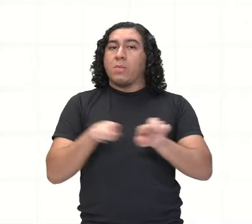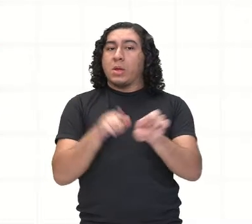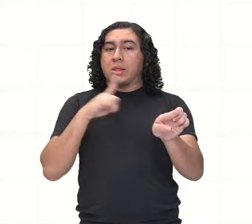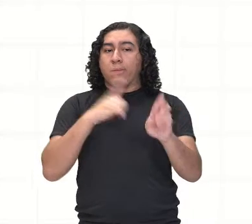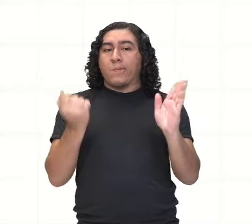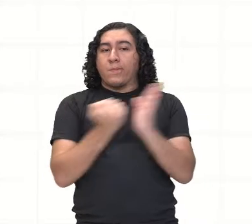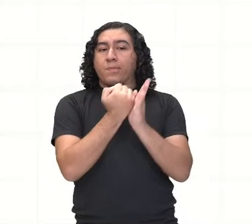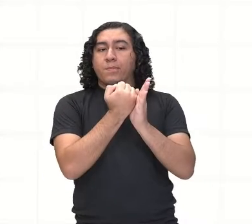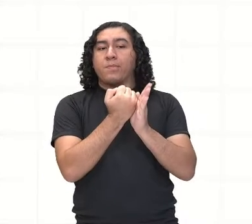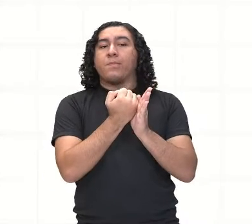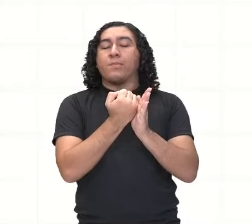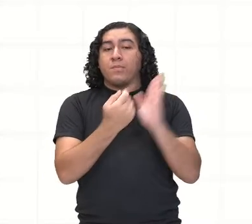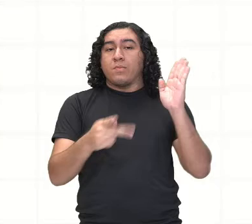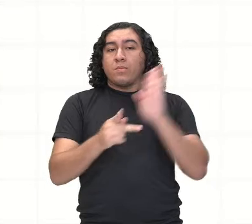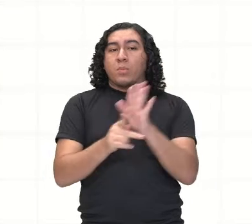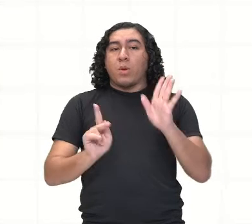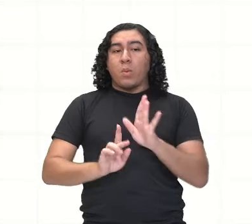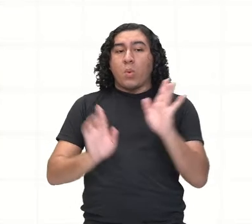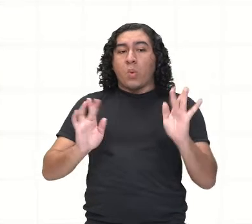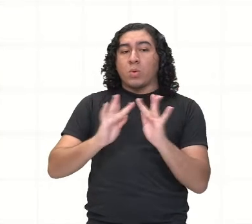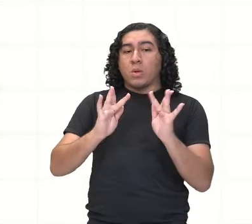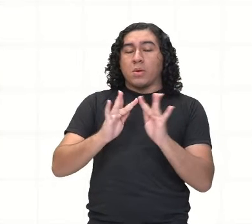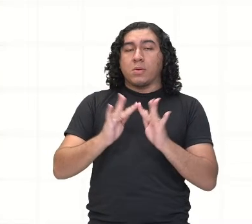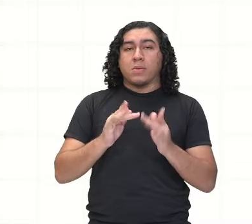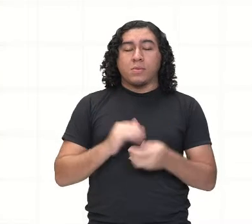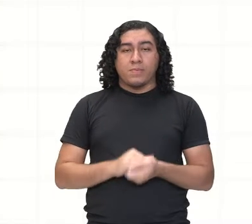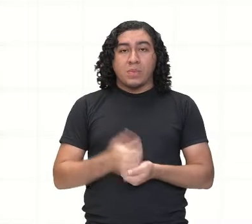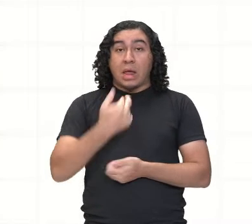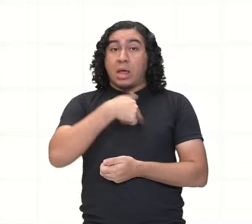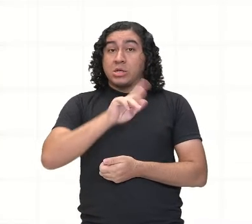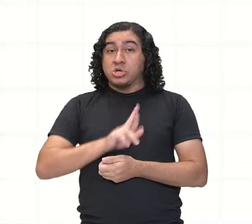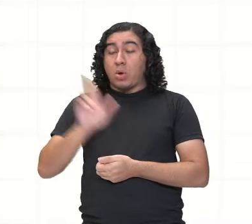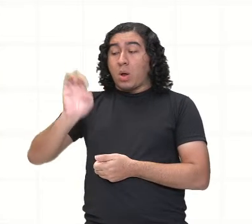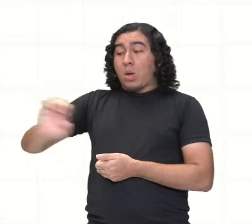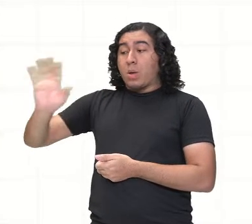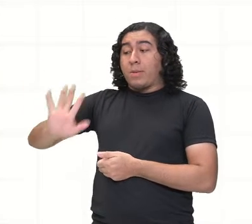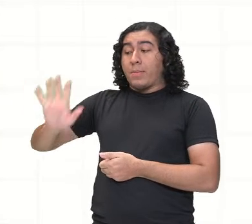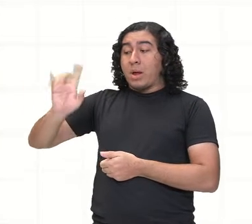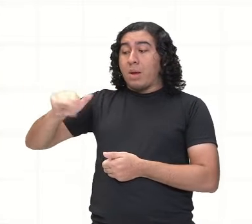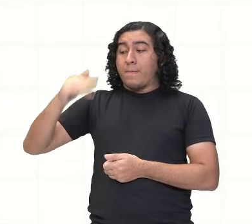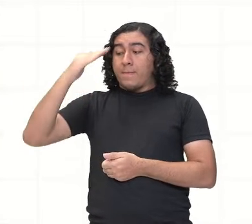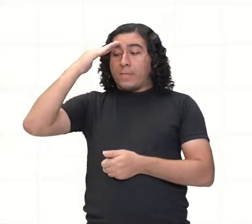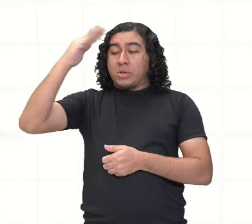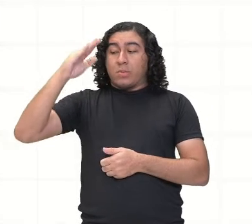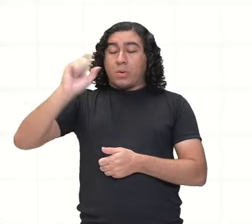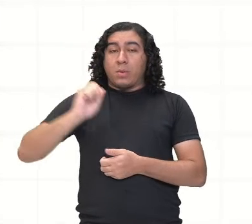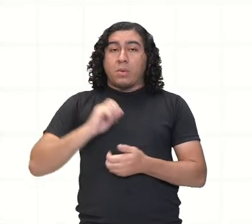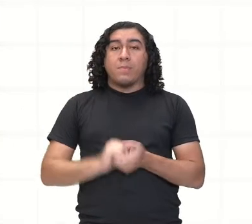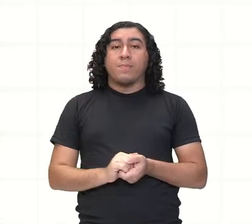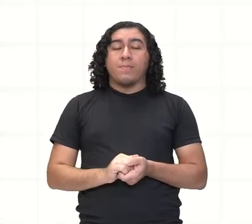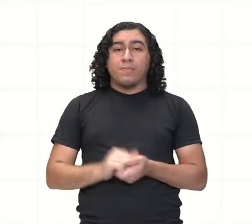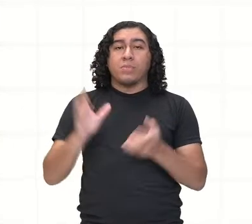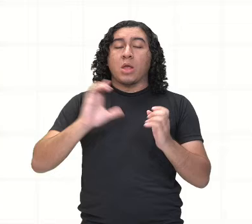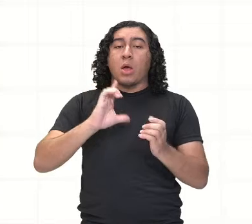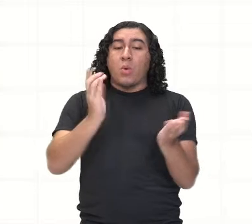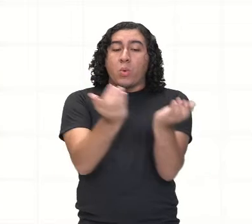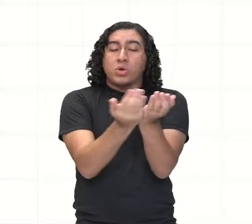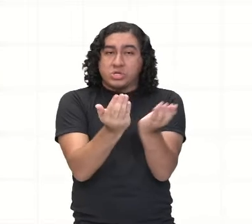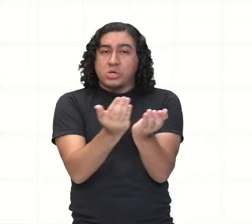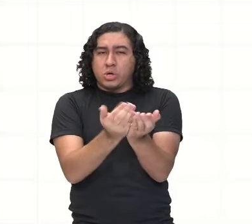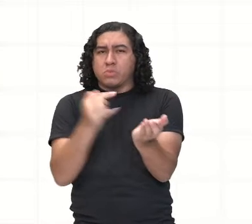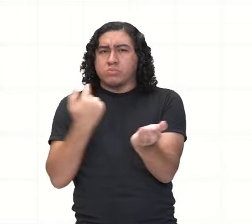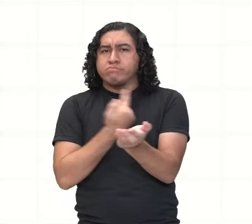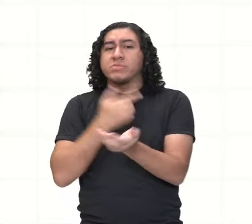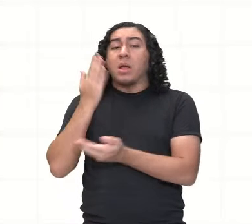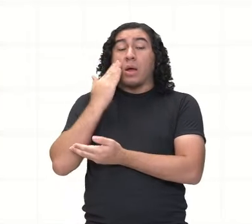profundamente esse encontro. Então, a religião europeia era predominantemente o cristianismo. A gente sabe